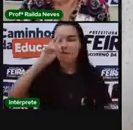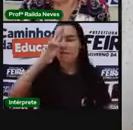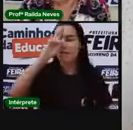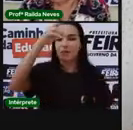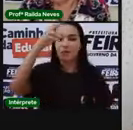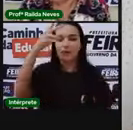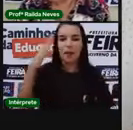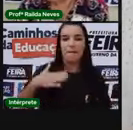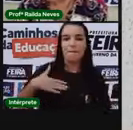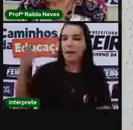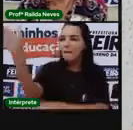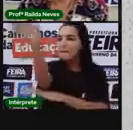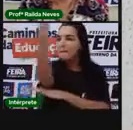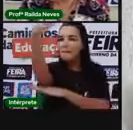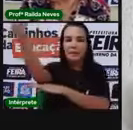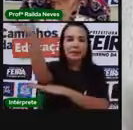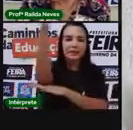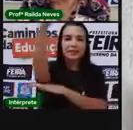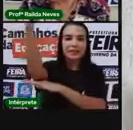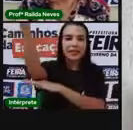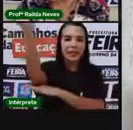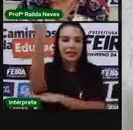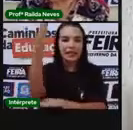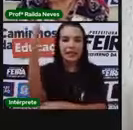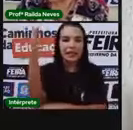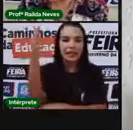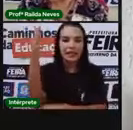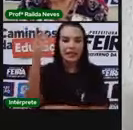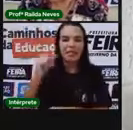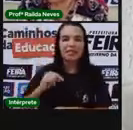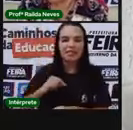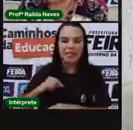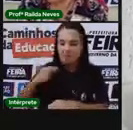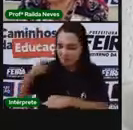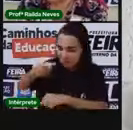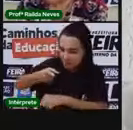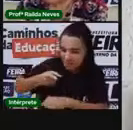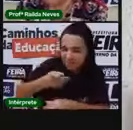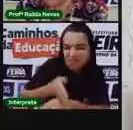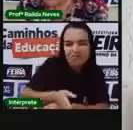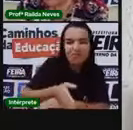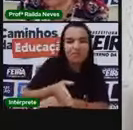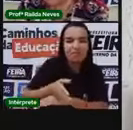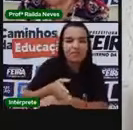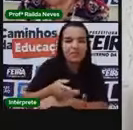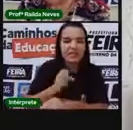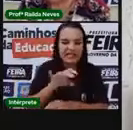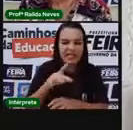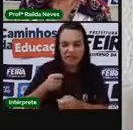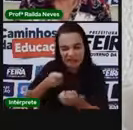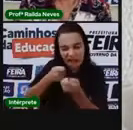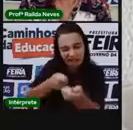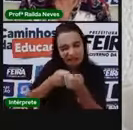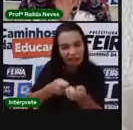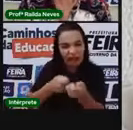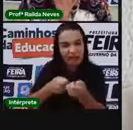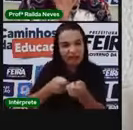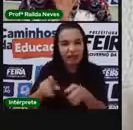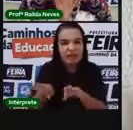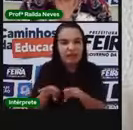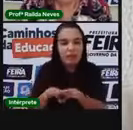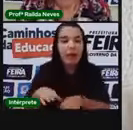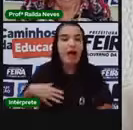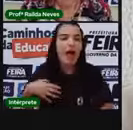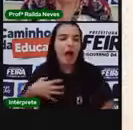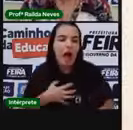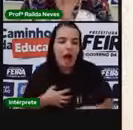bandeira hasteada e rebeldia, investida contra ataque à agonia. Por isso